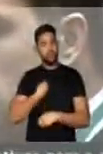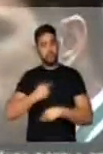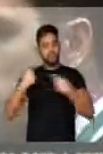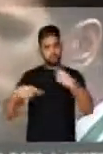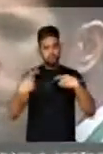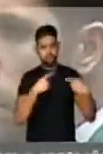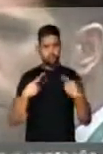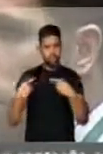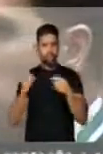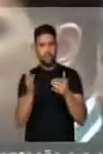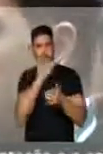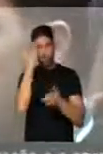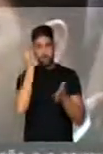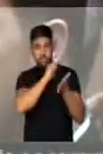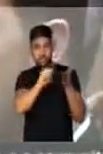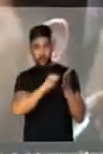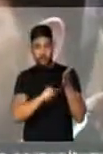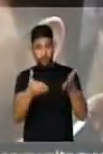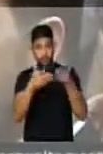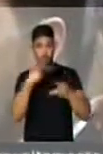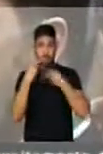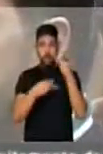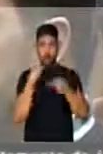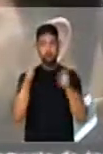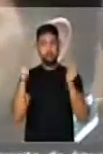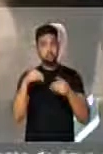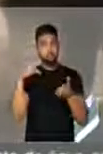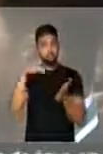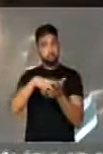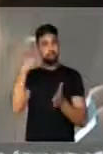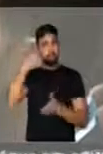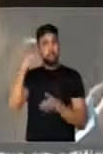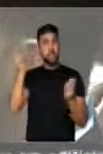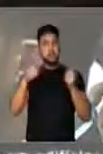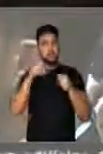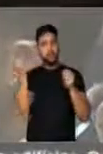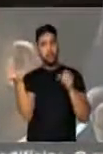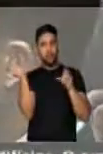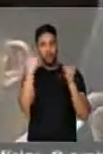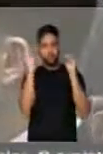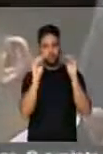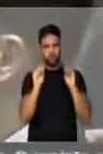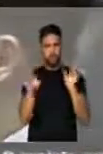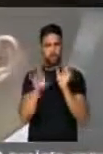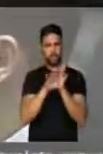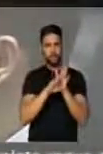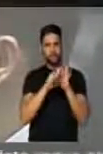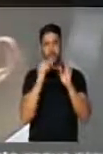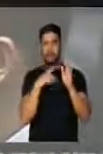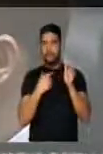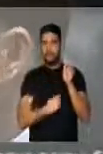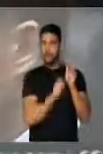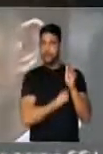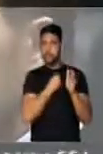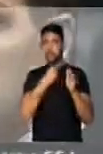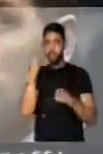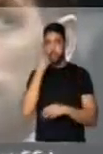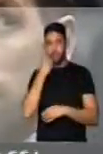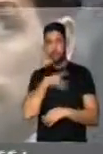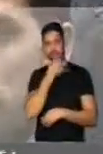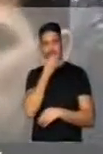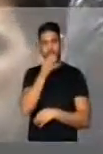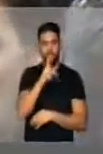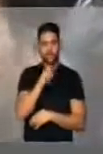discussão dos mesmos se inscreveram e compondo o painel e compondo copa que a gente possa fazer sessão é assim a posição do